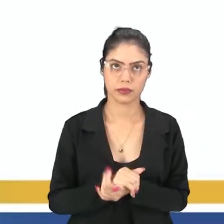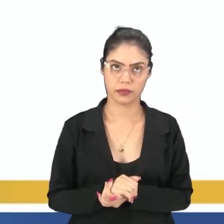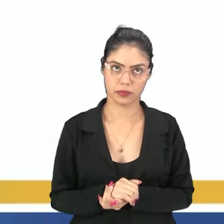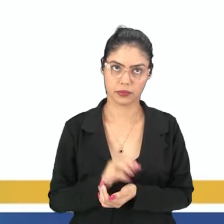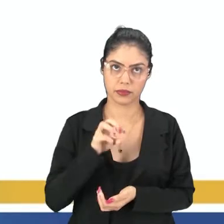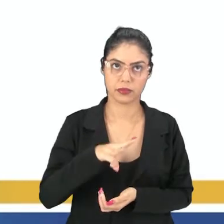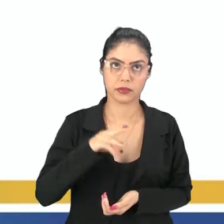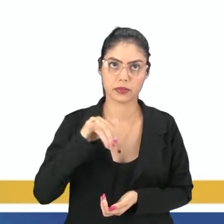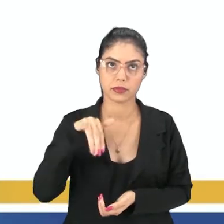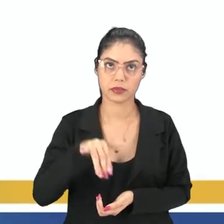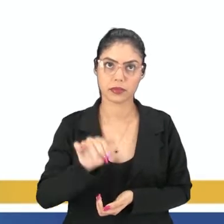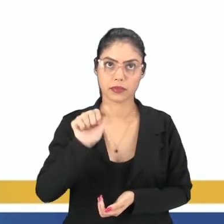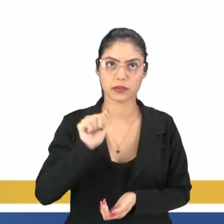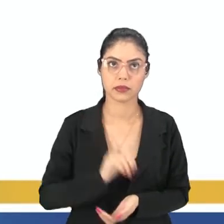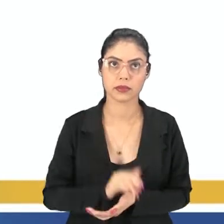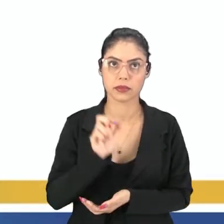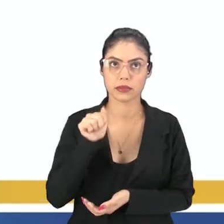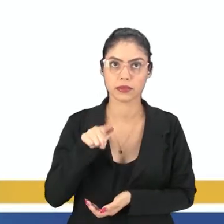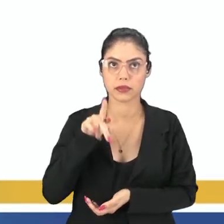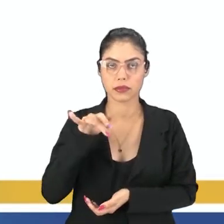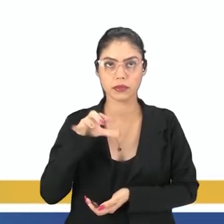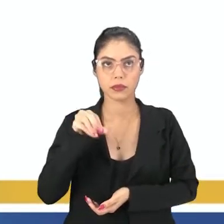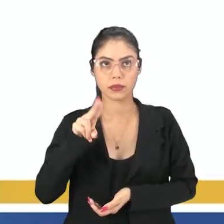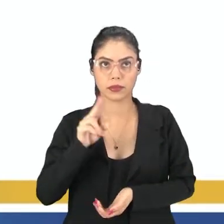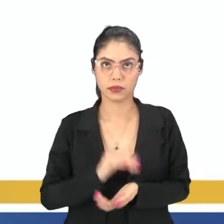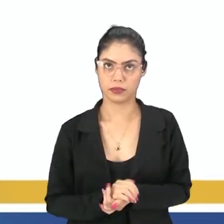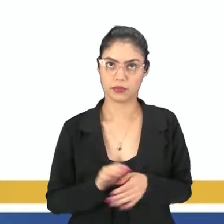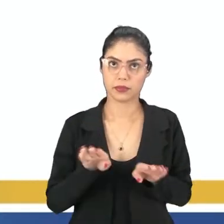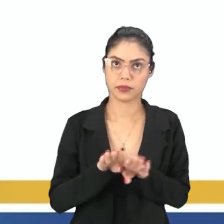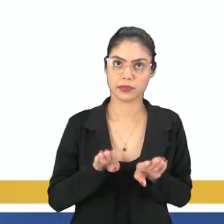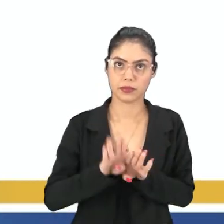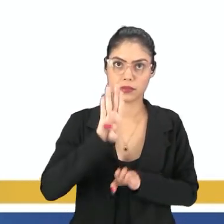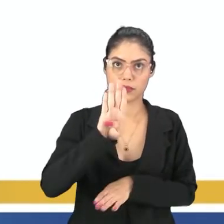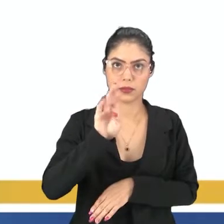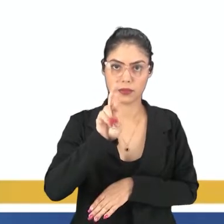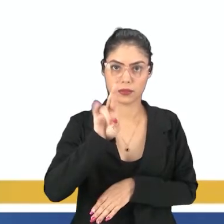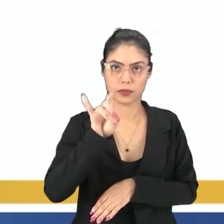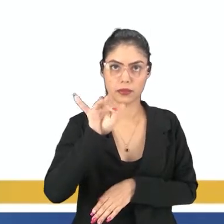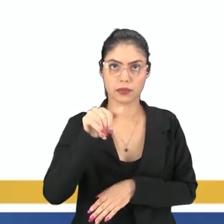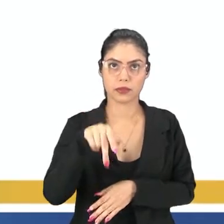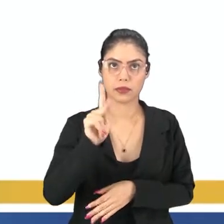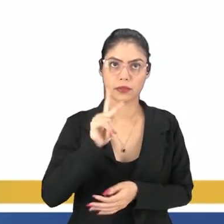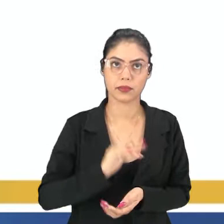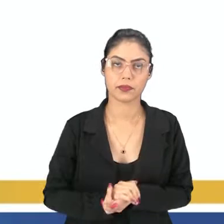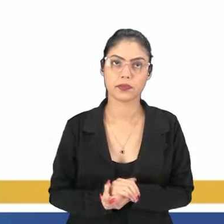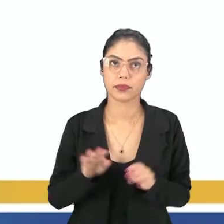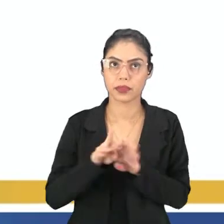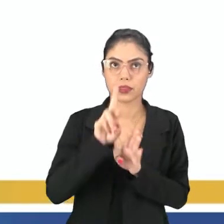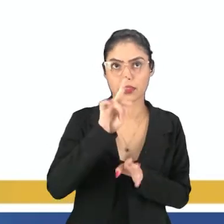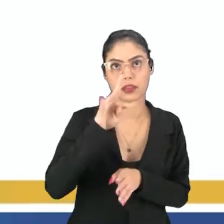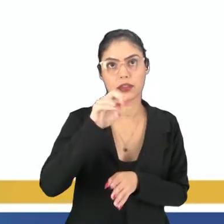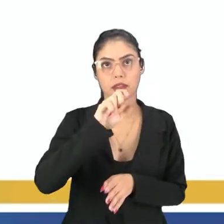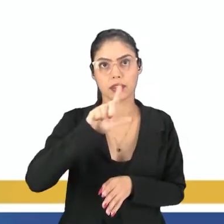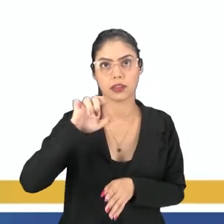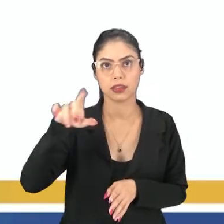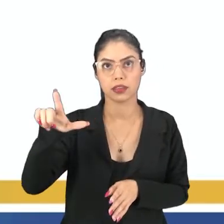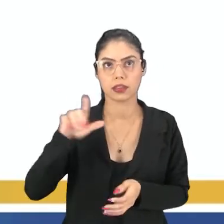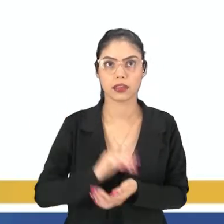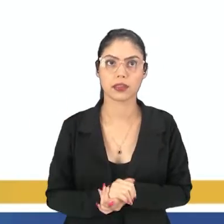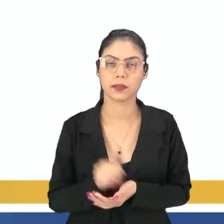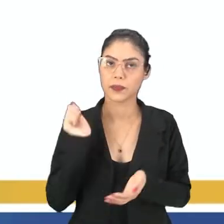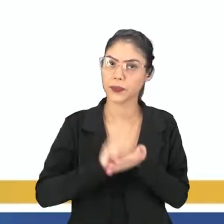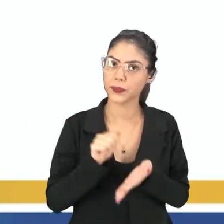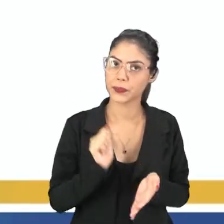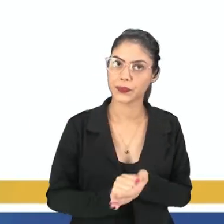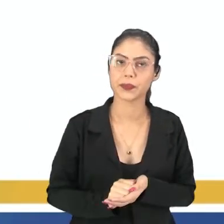da Maya Angelou e de Barack Obama, né? Temos também de Rita Lee, que ela